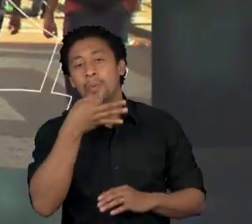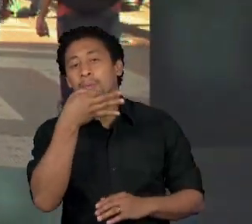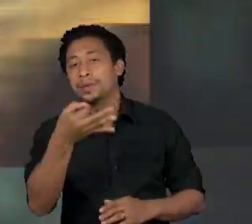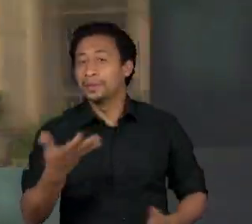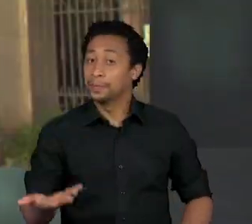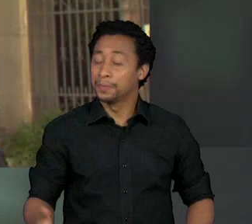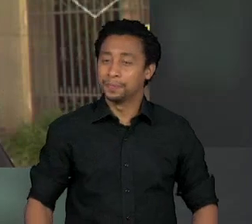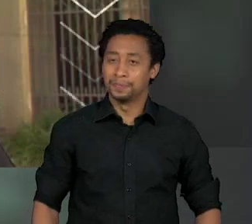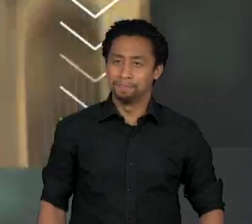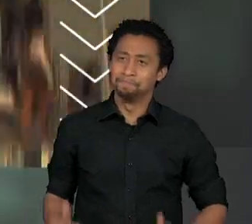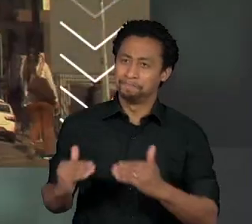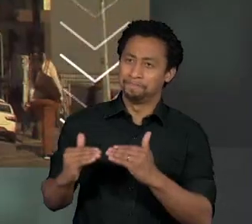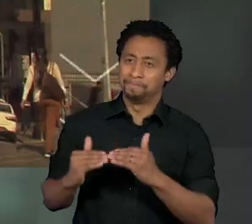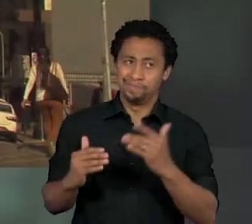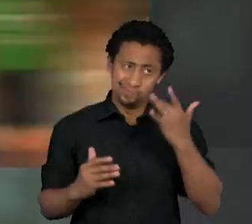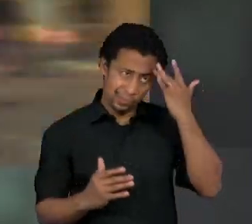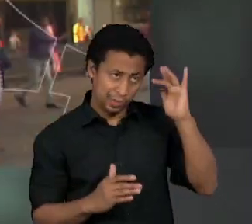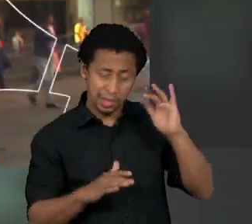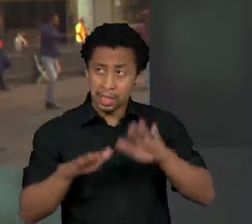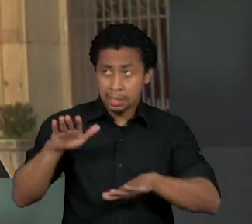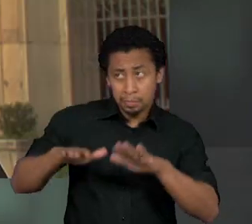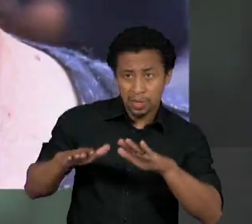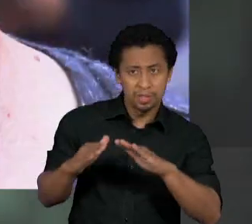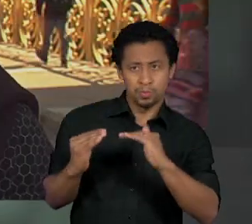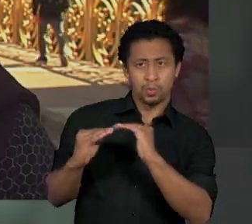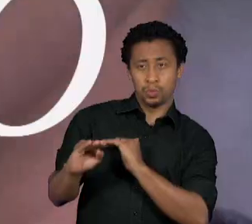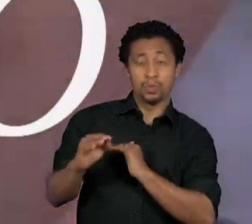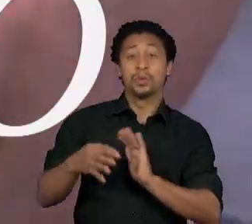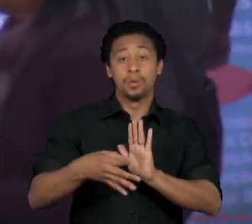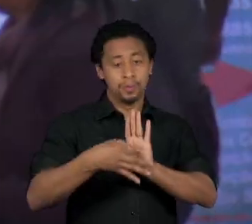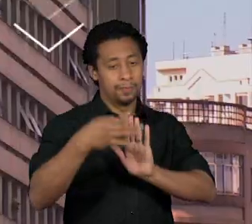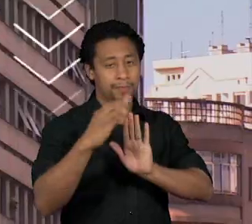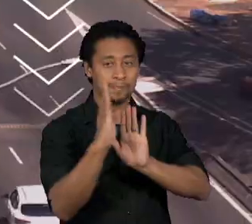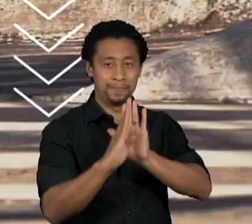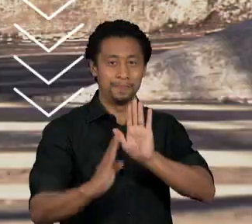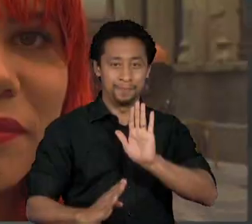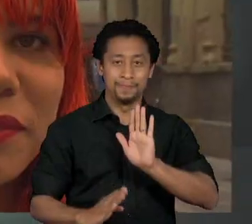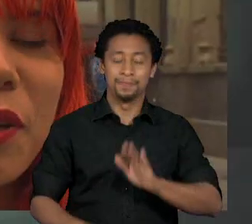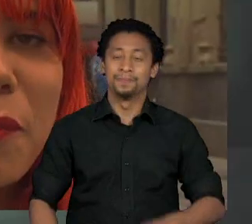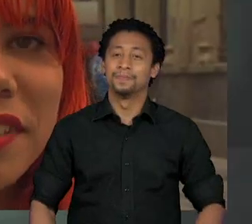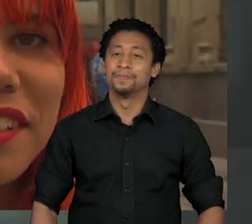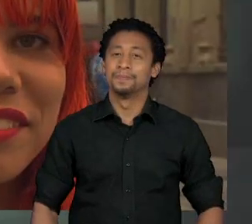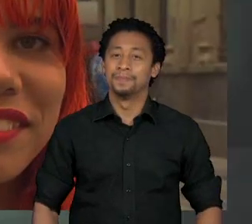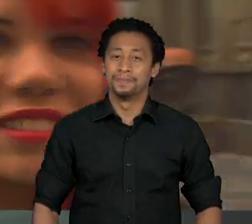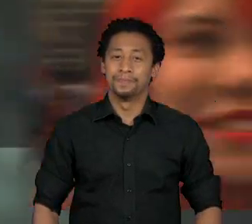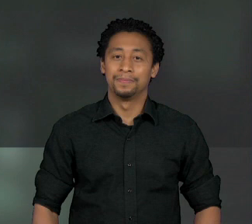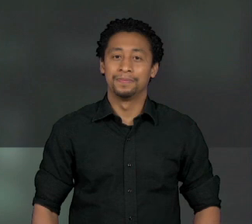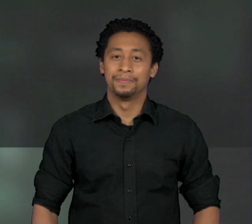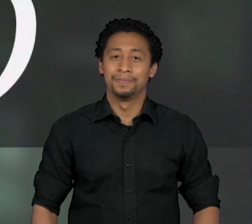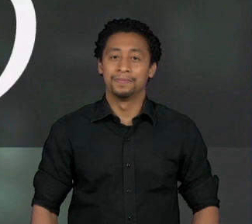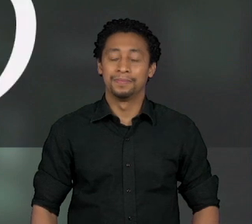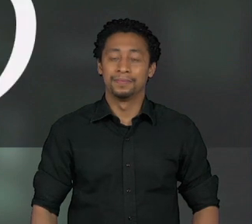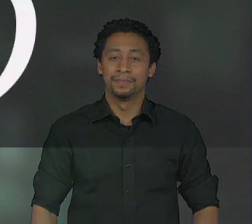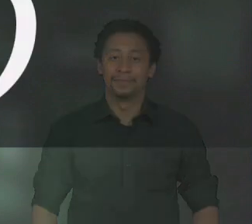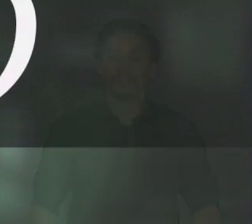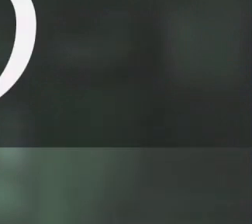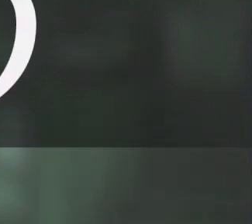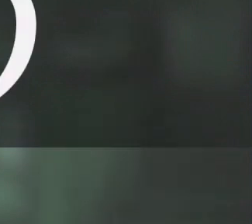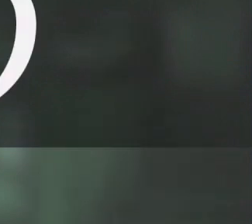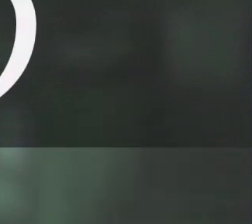Sou a favor. Ah, não sei. Depende. Sou contra. Opinião. Opinião.